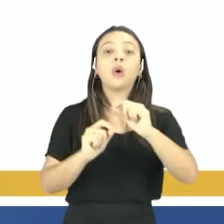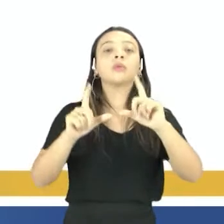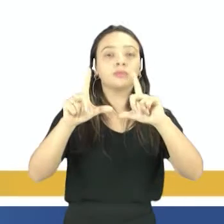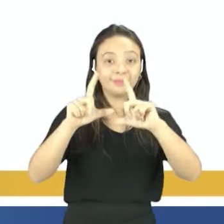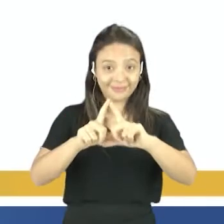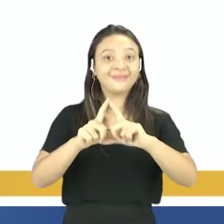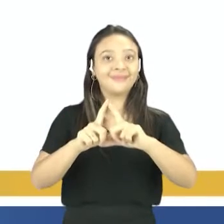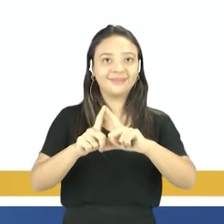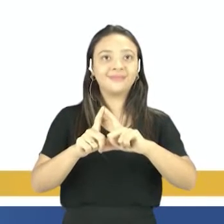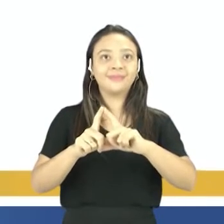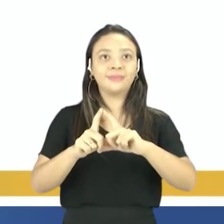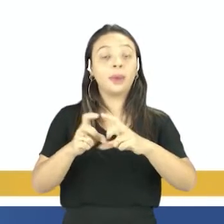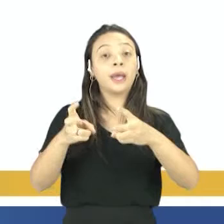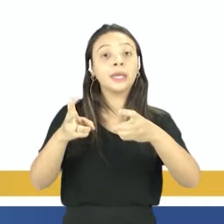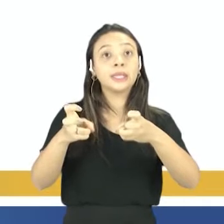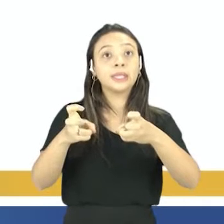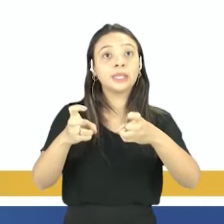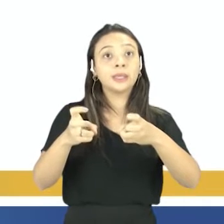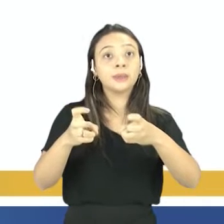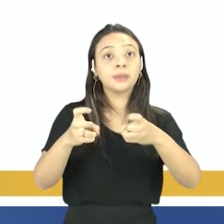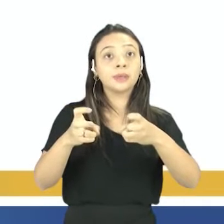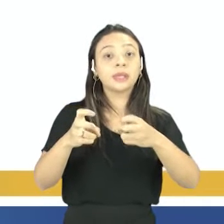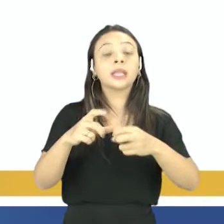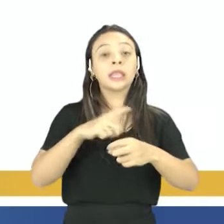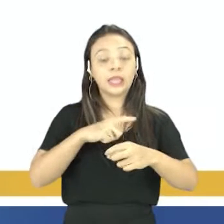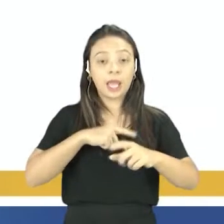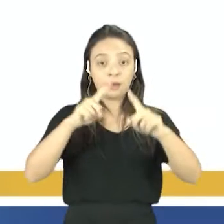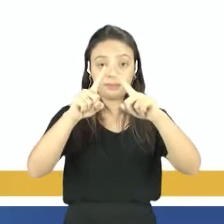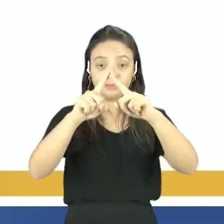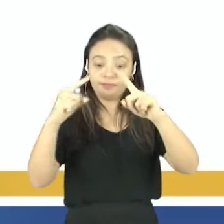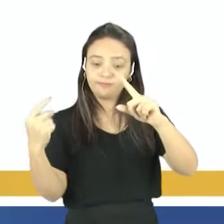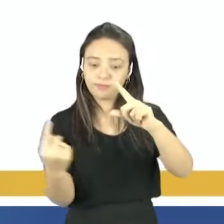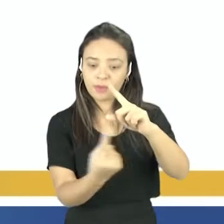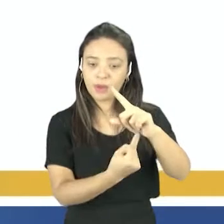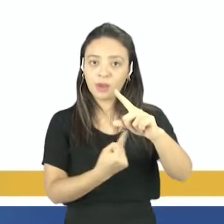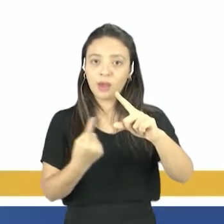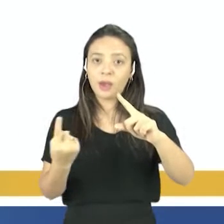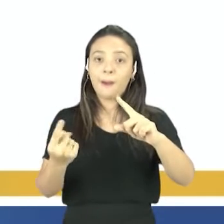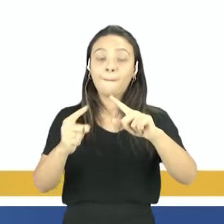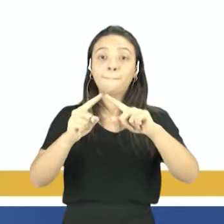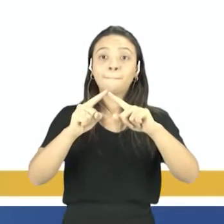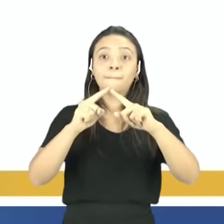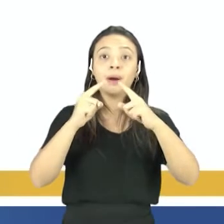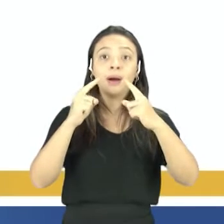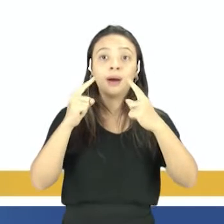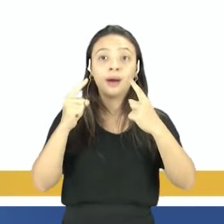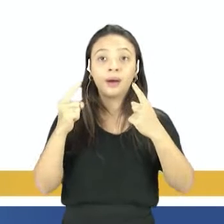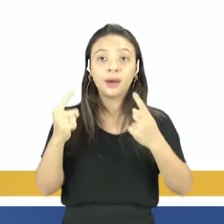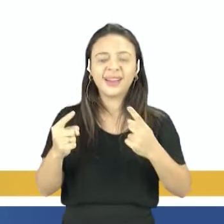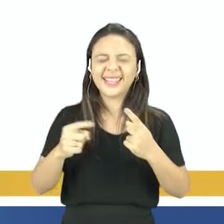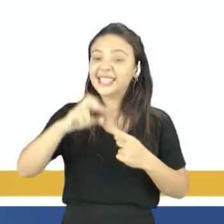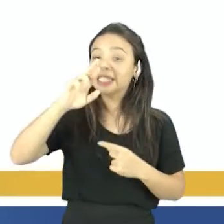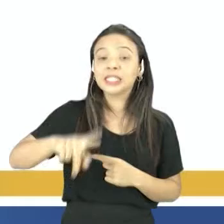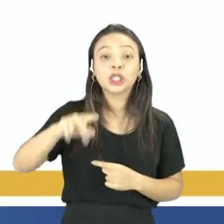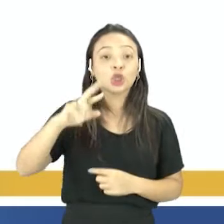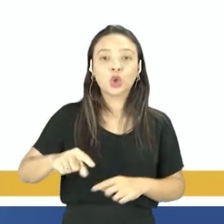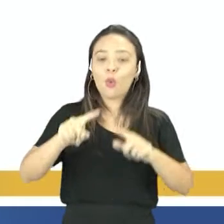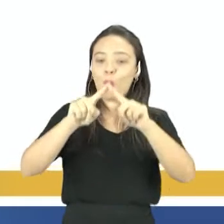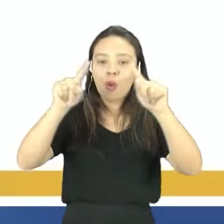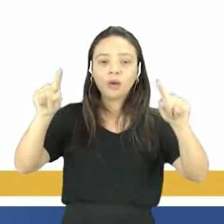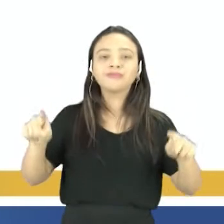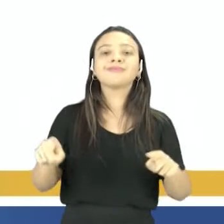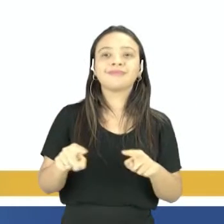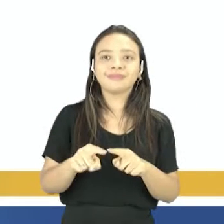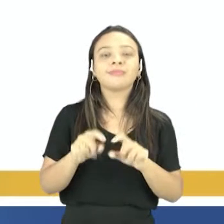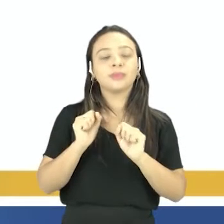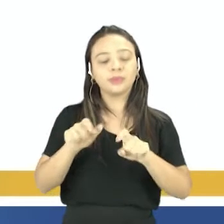corpo redondo em que uma de suas secções planas não é uma curva, não é um círculo, não é um pedaço de círculo,